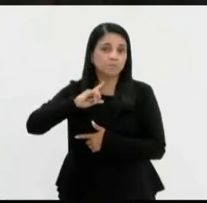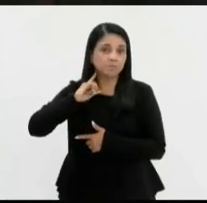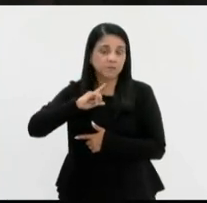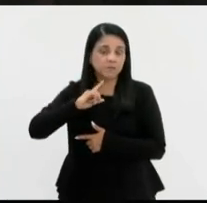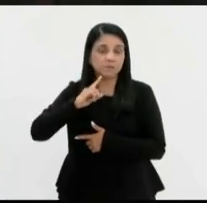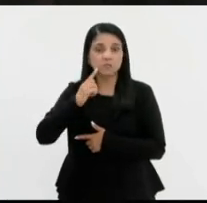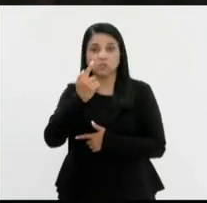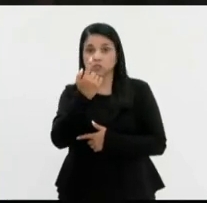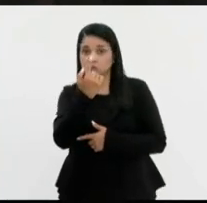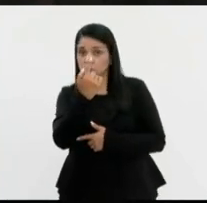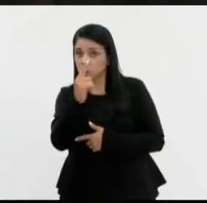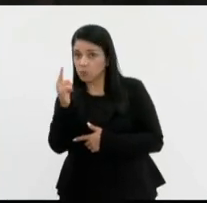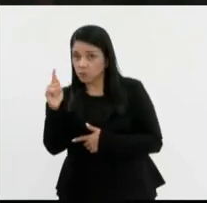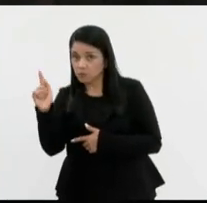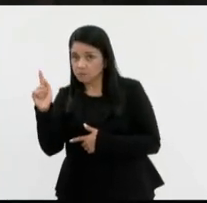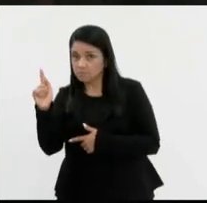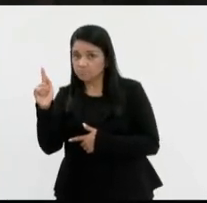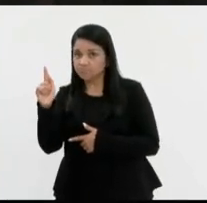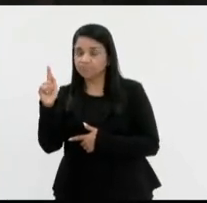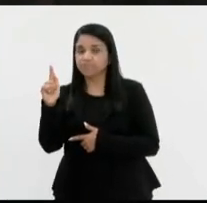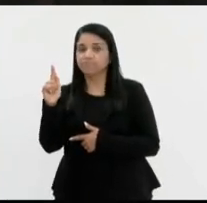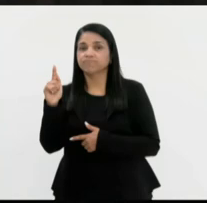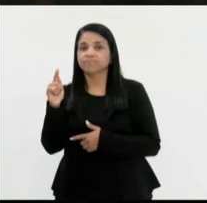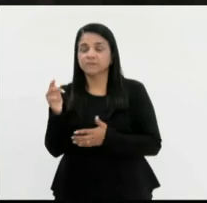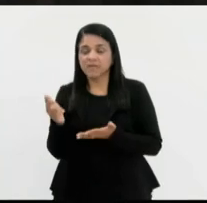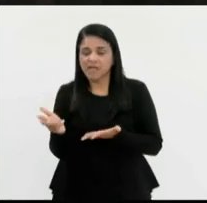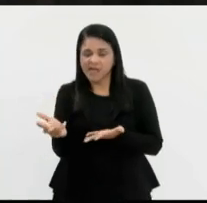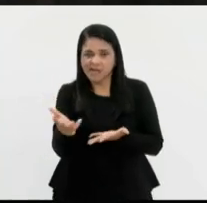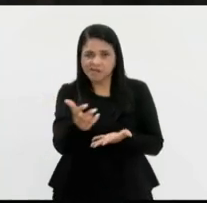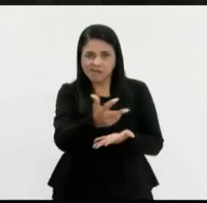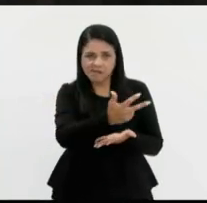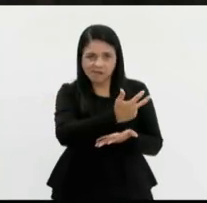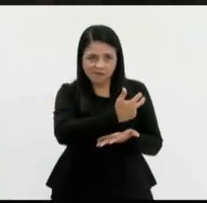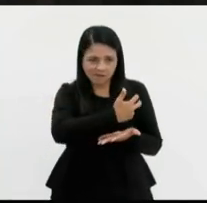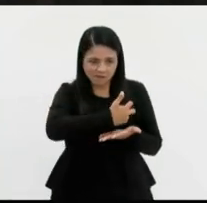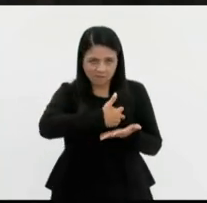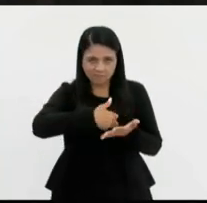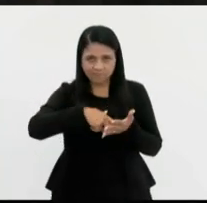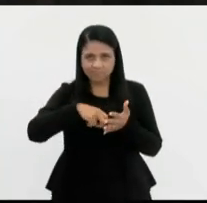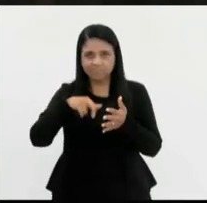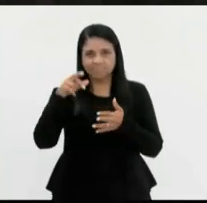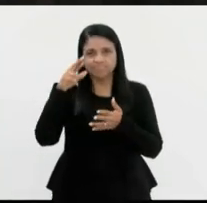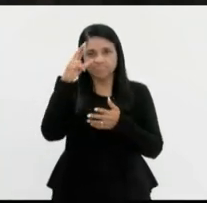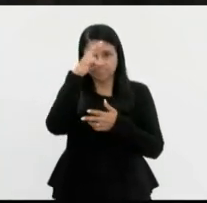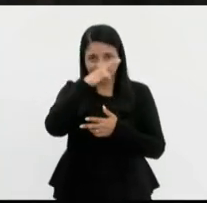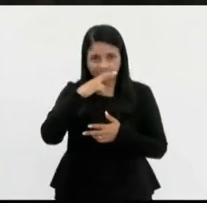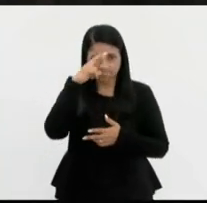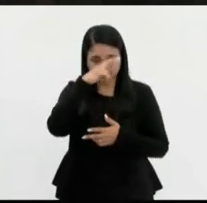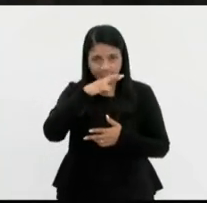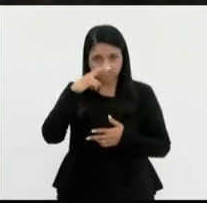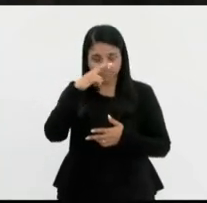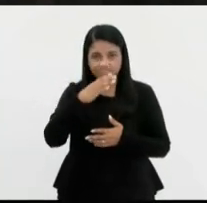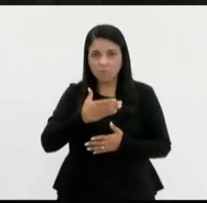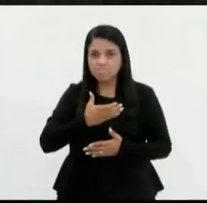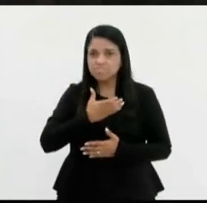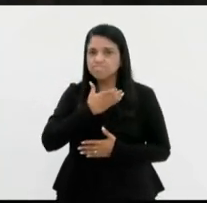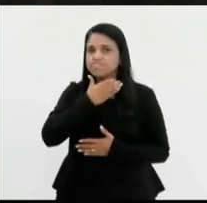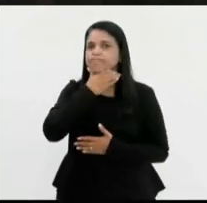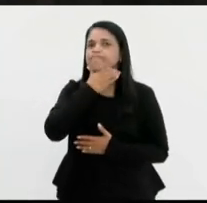Goiás que estão em regime de recuperação fiscal com garrote Vil no